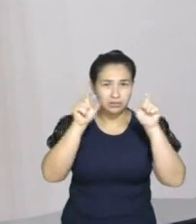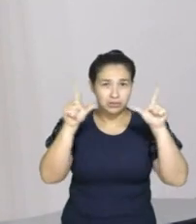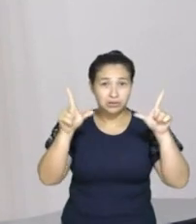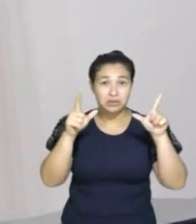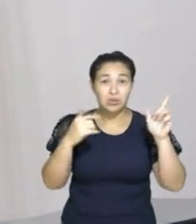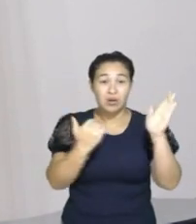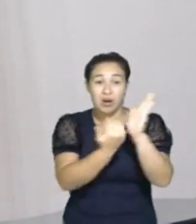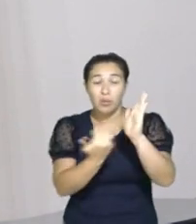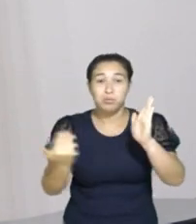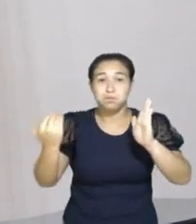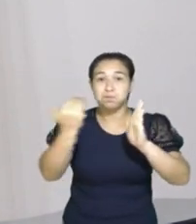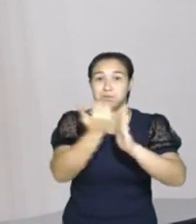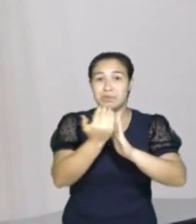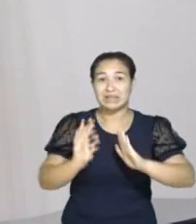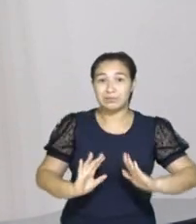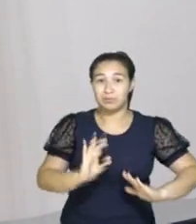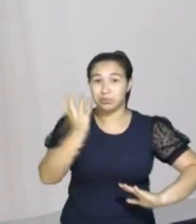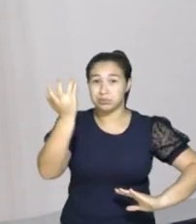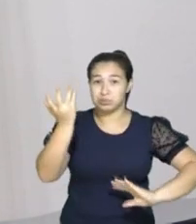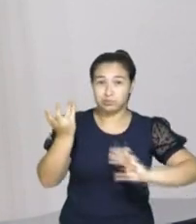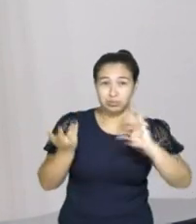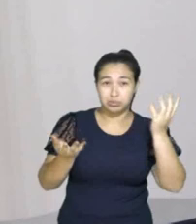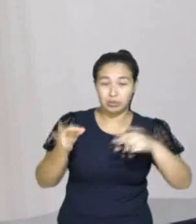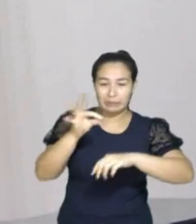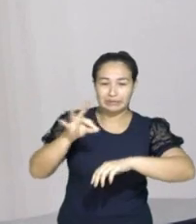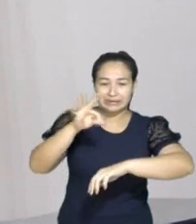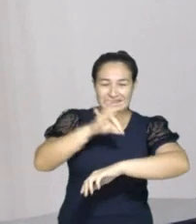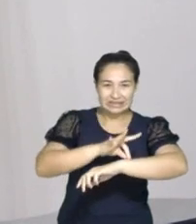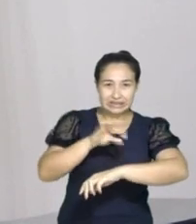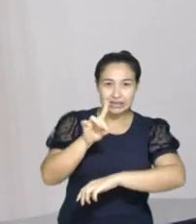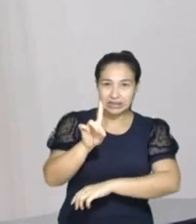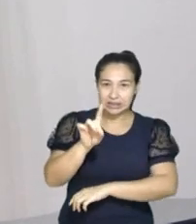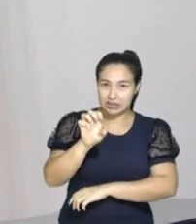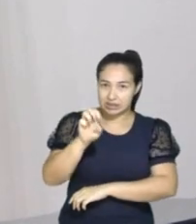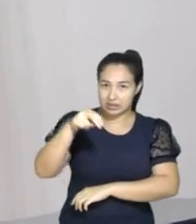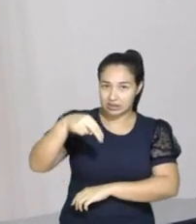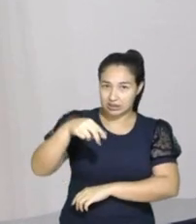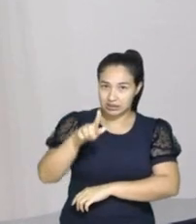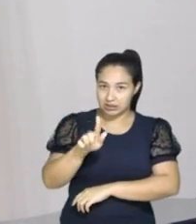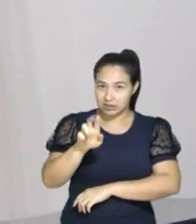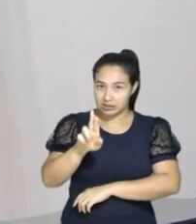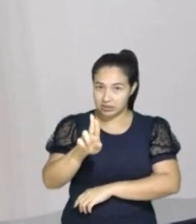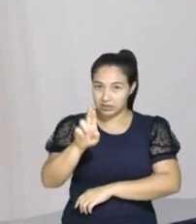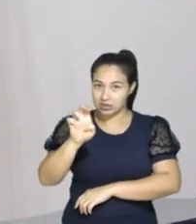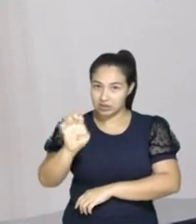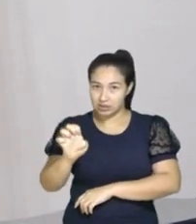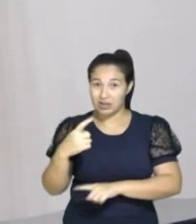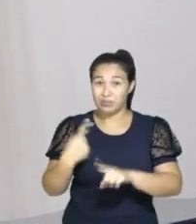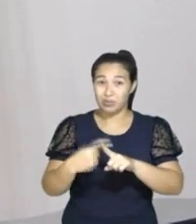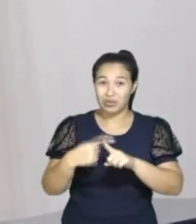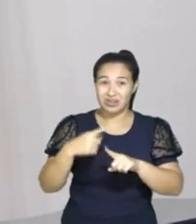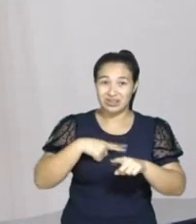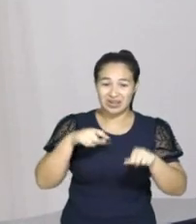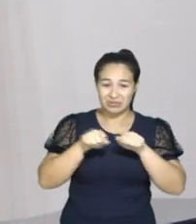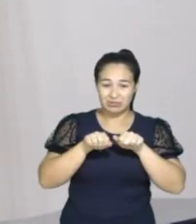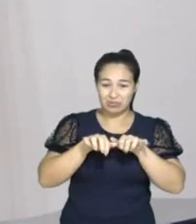o aumento dos casos de dengue devido a proliferação desenfreada do mosquito transmissor